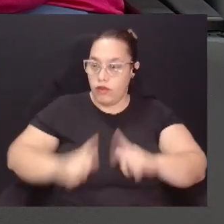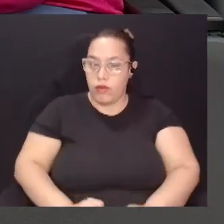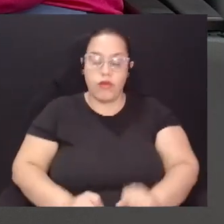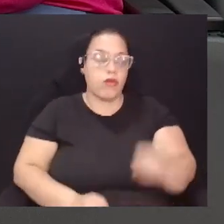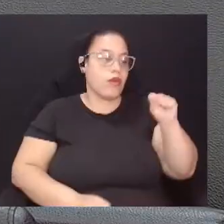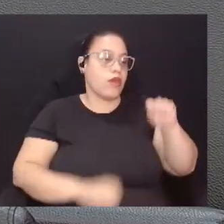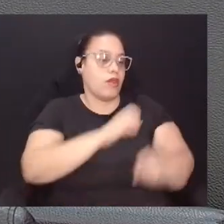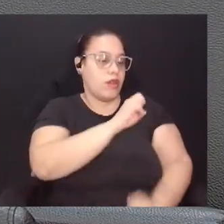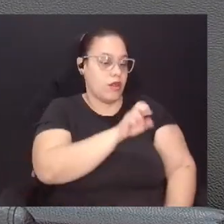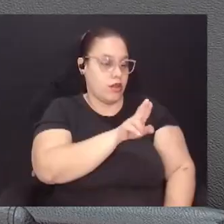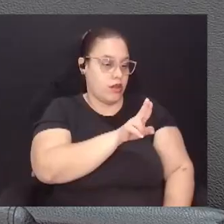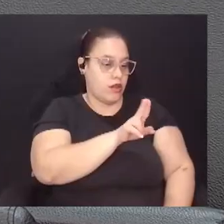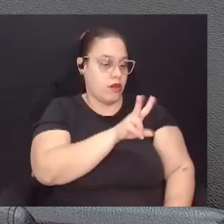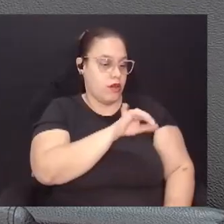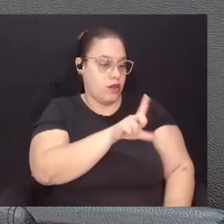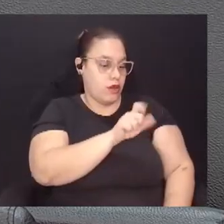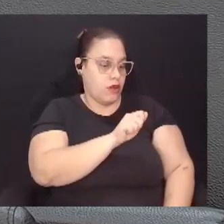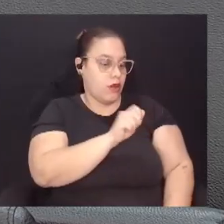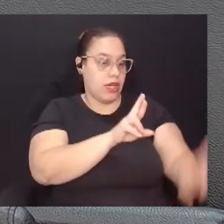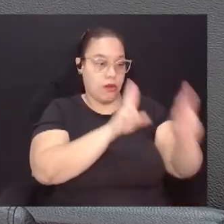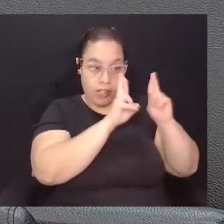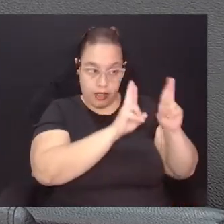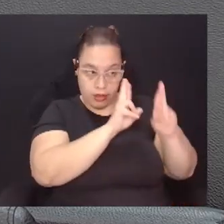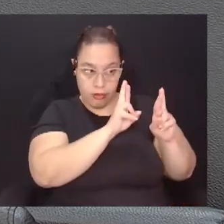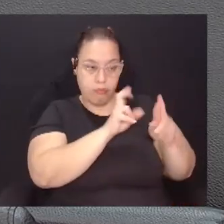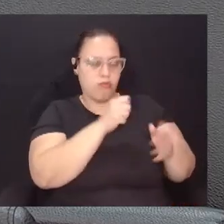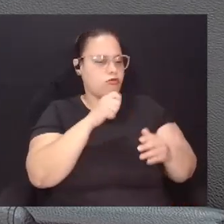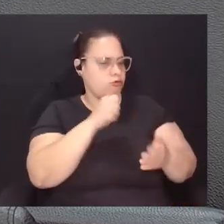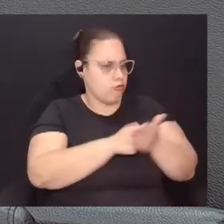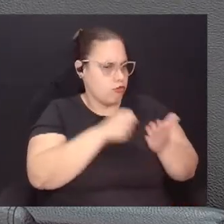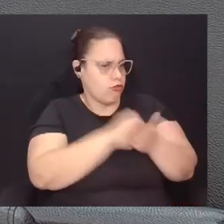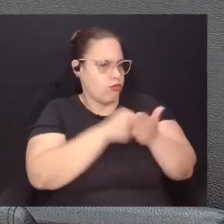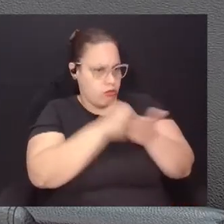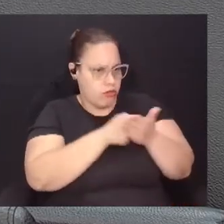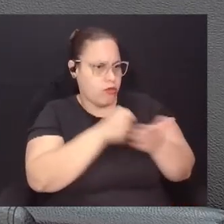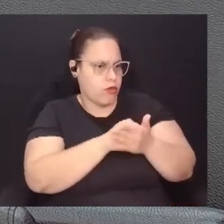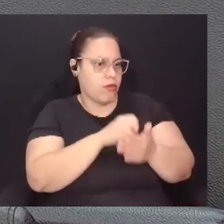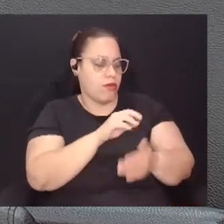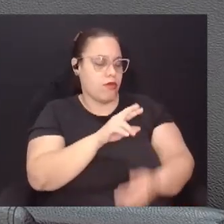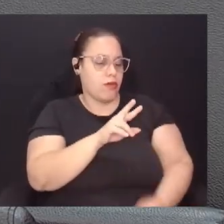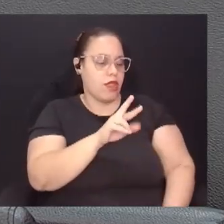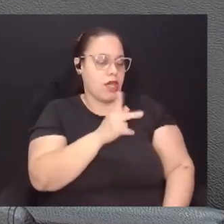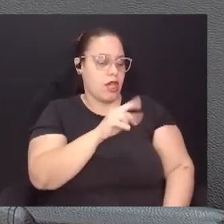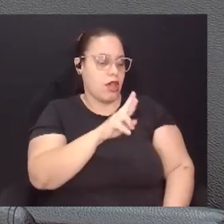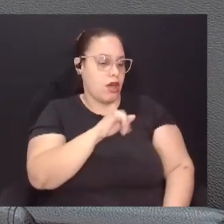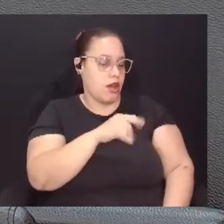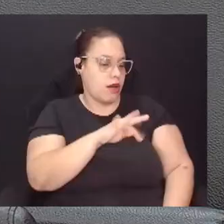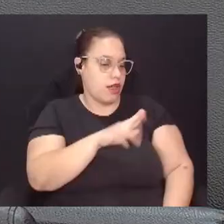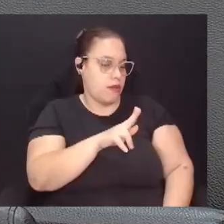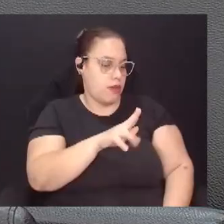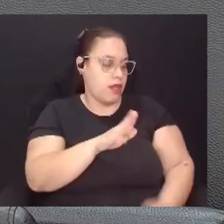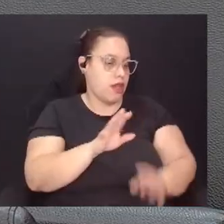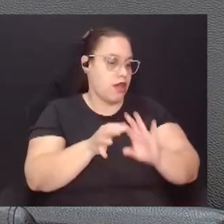higienização. E o Céu da Vila Esperança, ele é um céu muito ativo, né, e ele tem ali um time de rugby